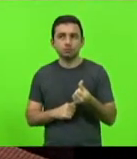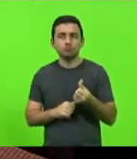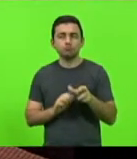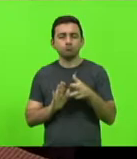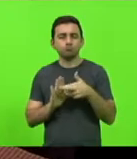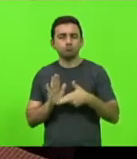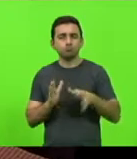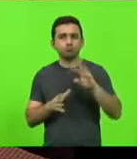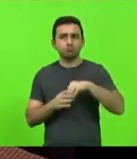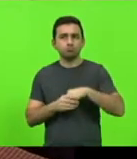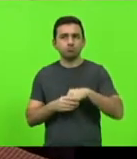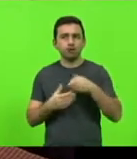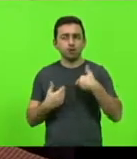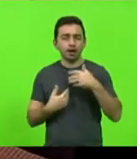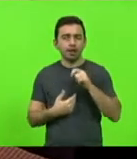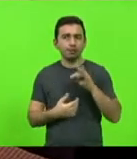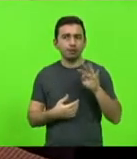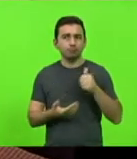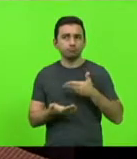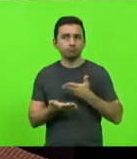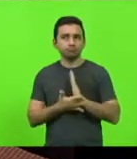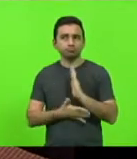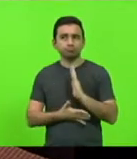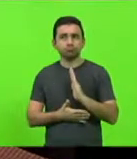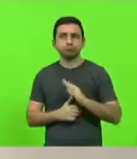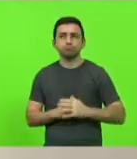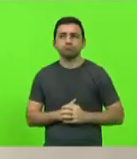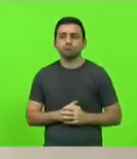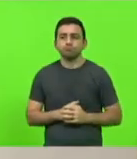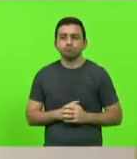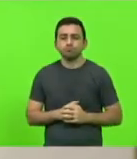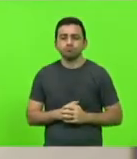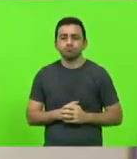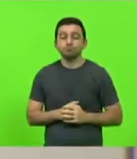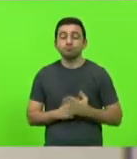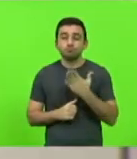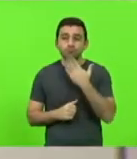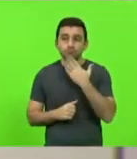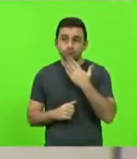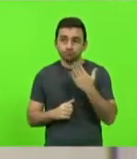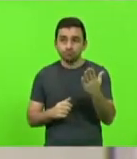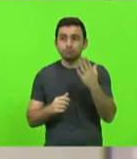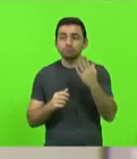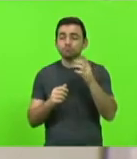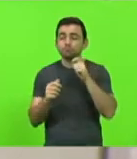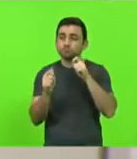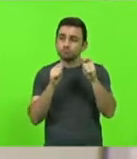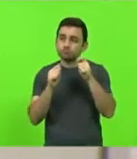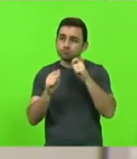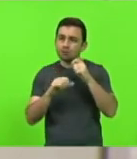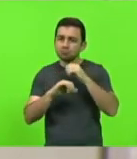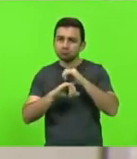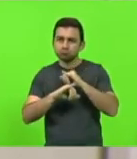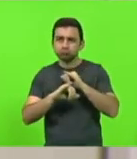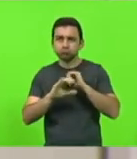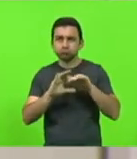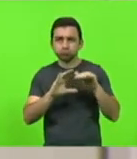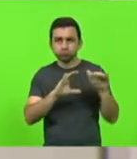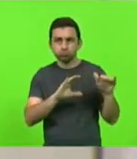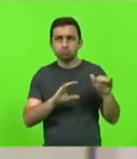regimento interno, dou a ata por aprovada. Solicito à assessoria que proceda à distribuição de expediente.